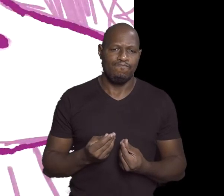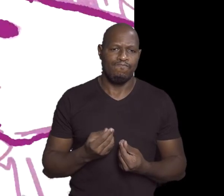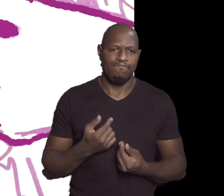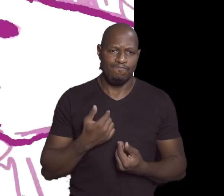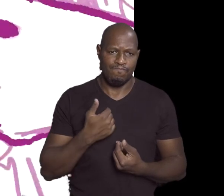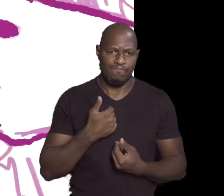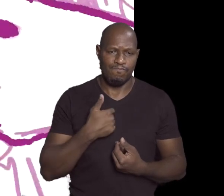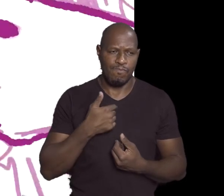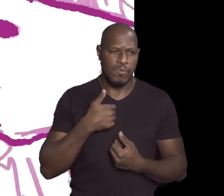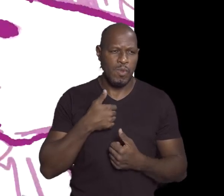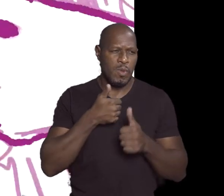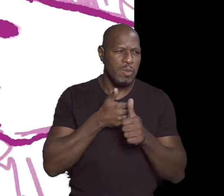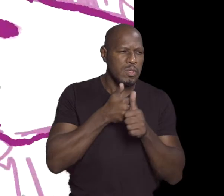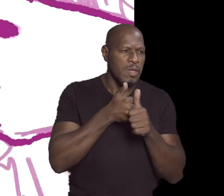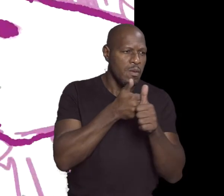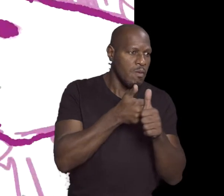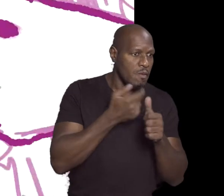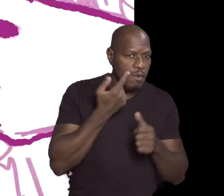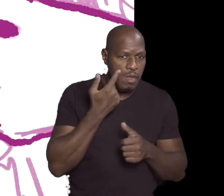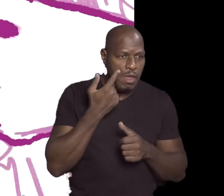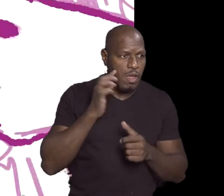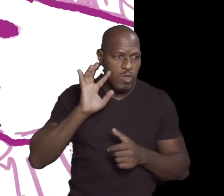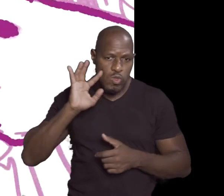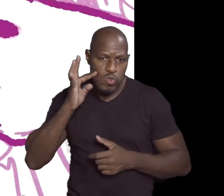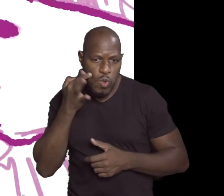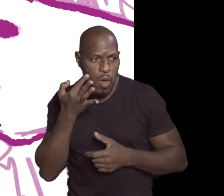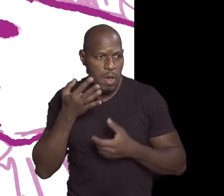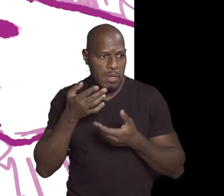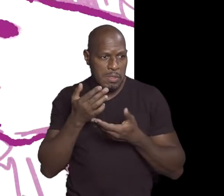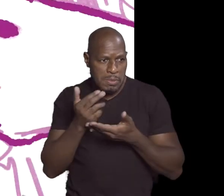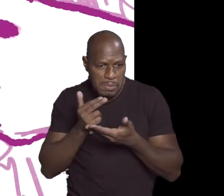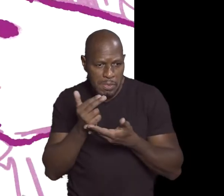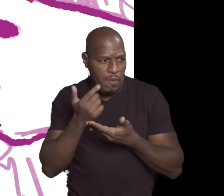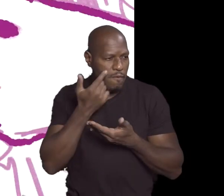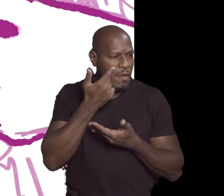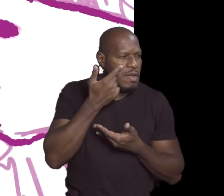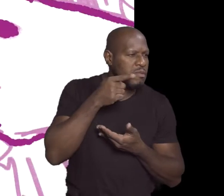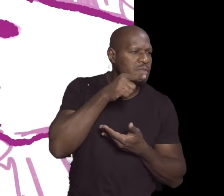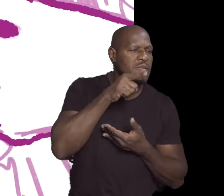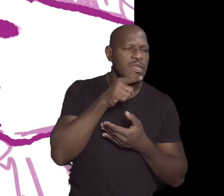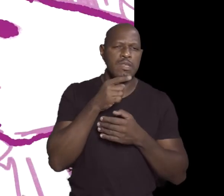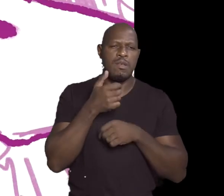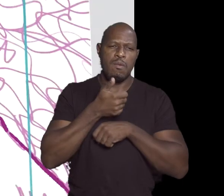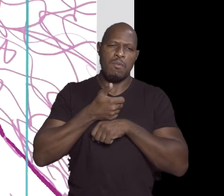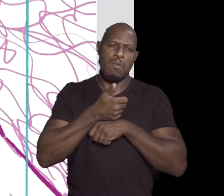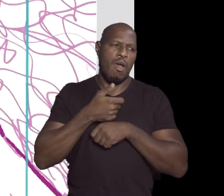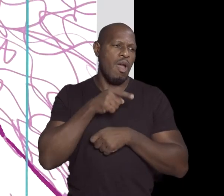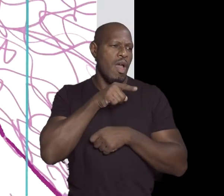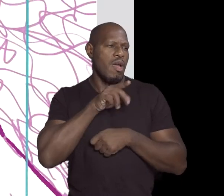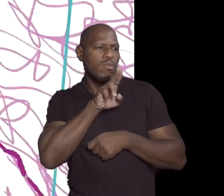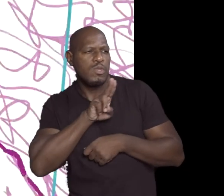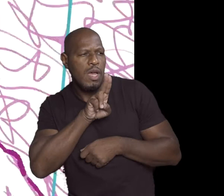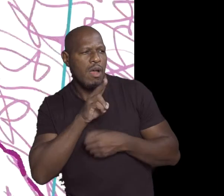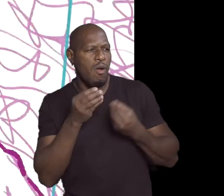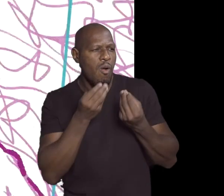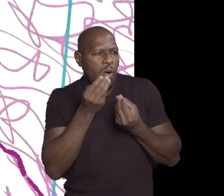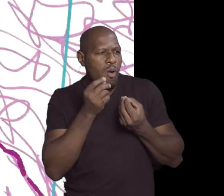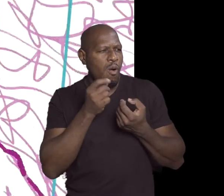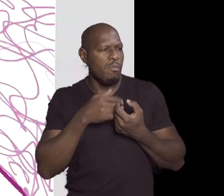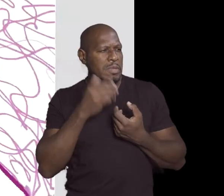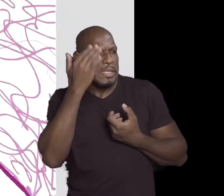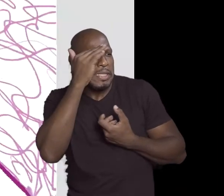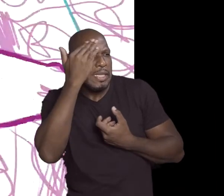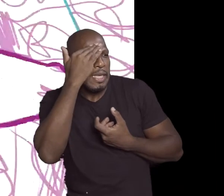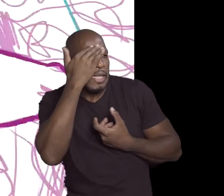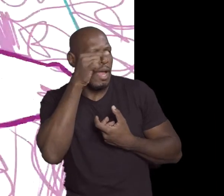eu vou sim ir atrás das soluções que esses profissionais utilizaram e aprenderam